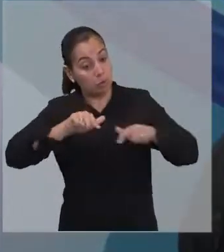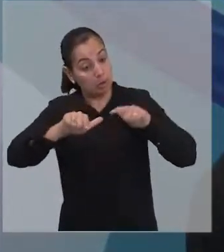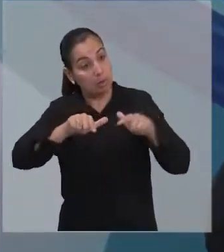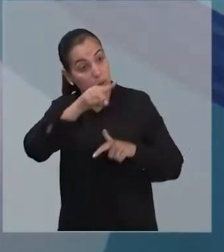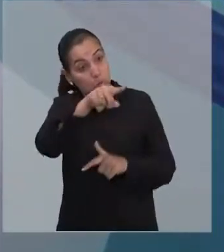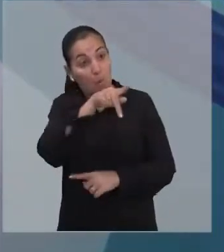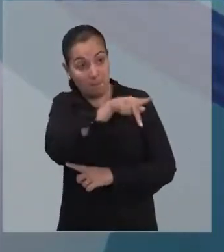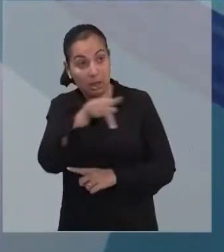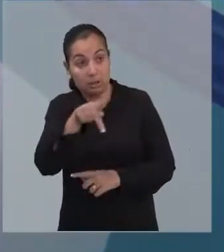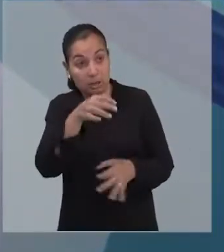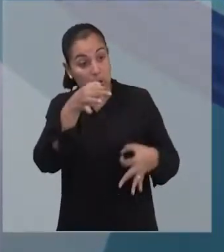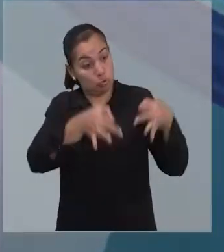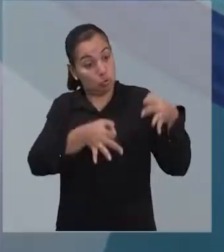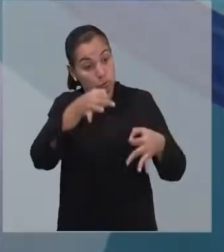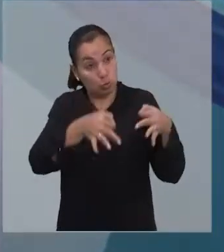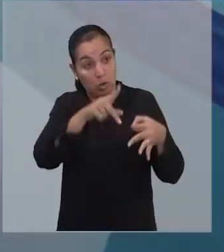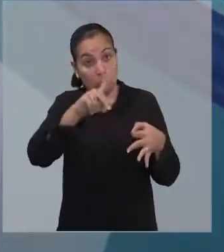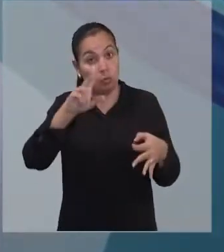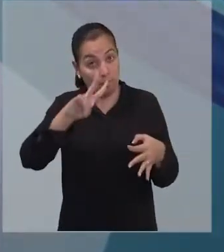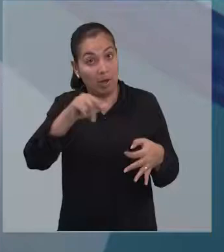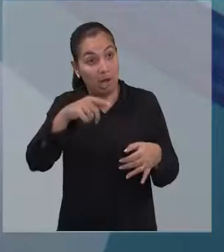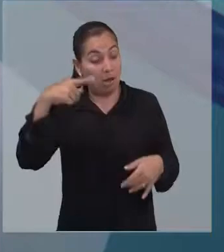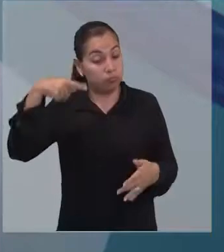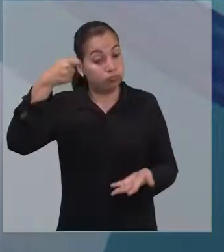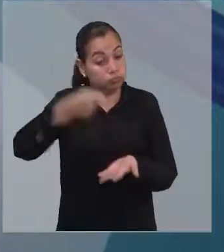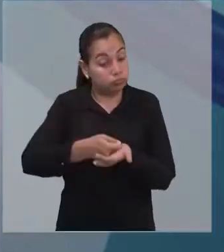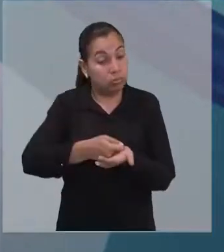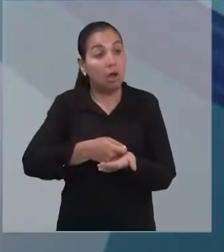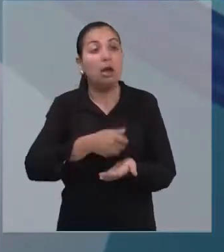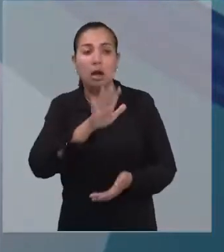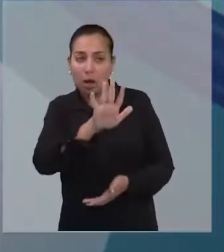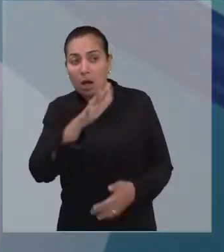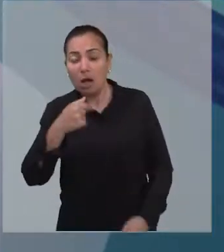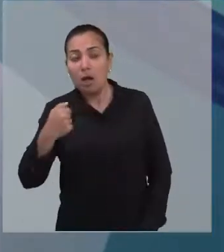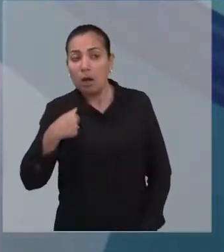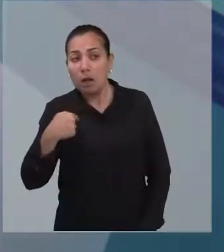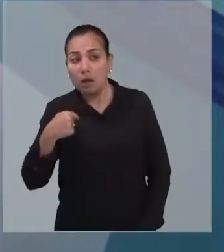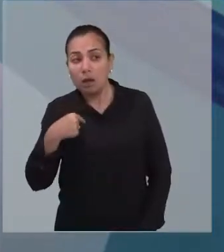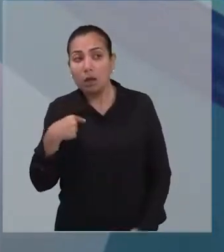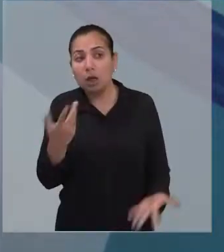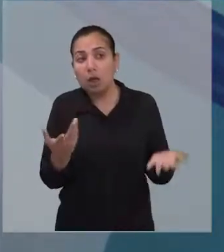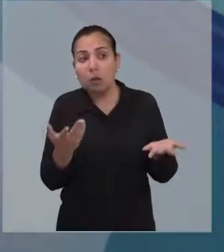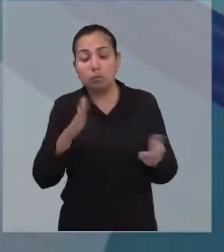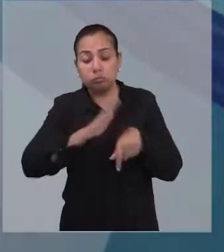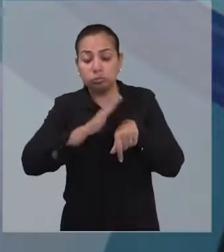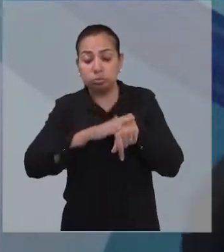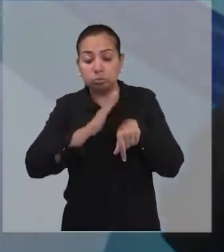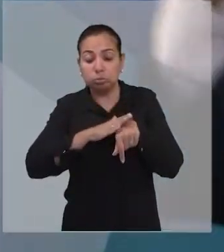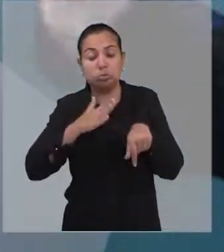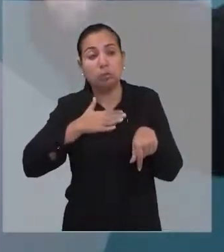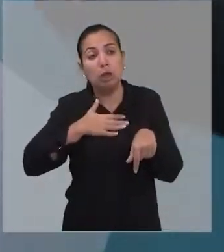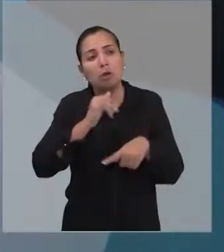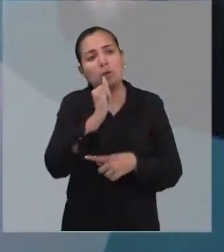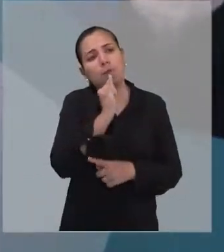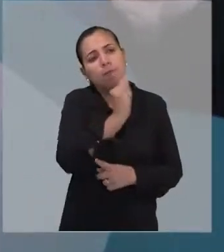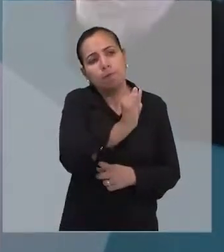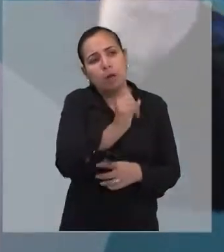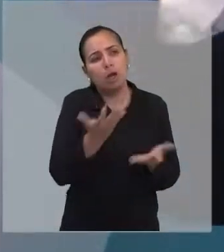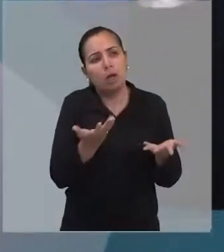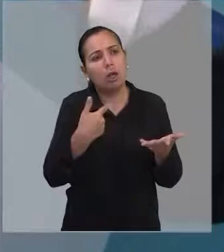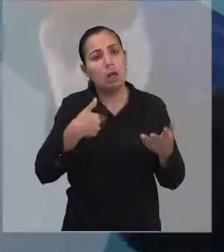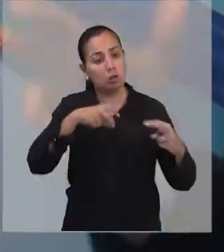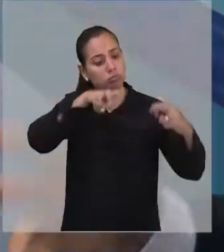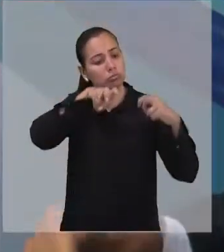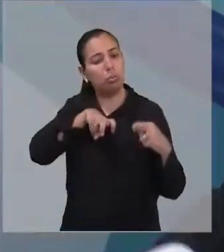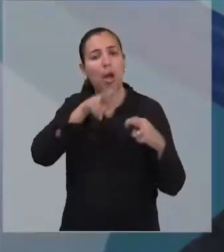e não como parte dos autos, não como parte das minhas ações. Eu digo para você, estamos num bar